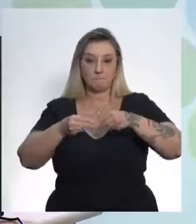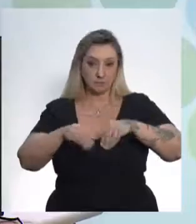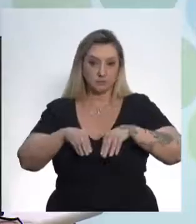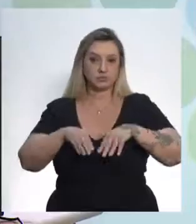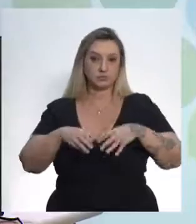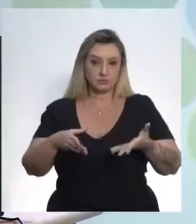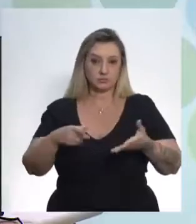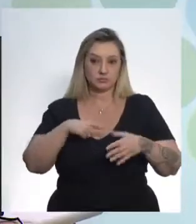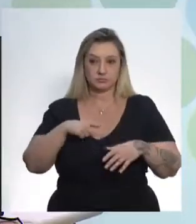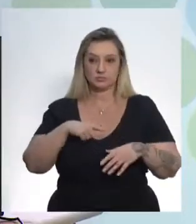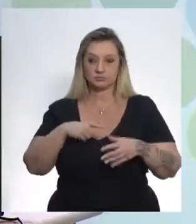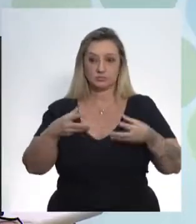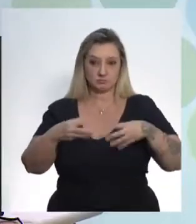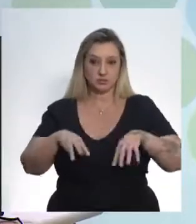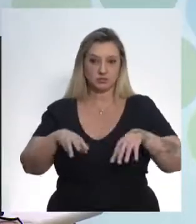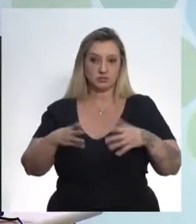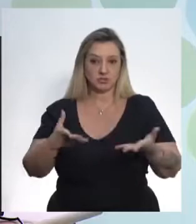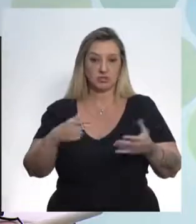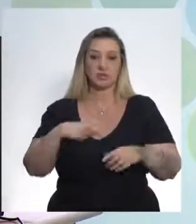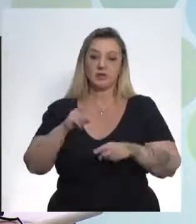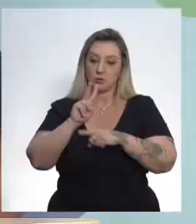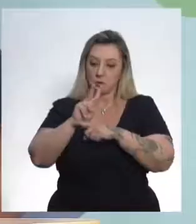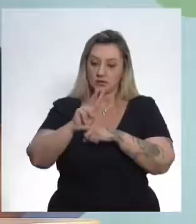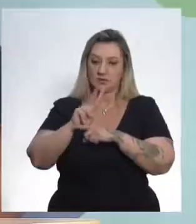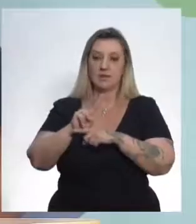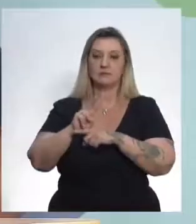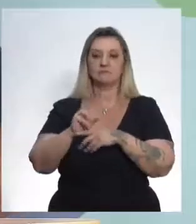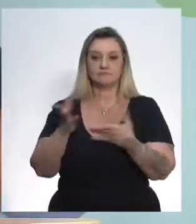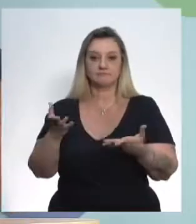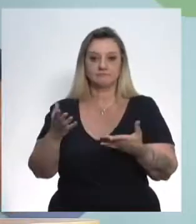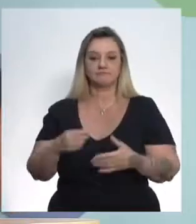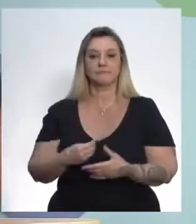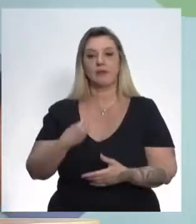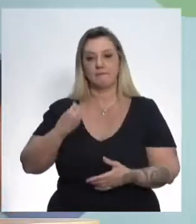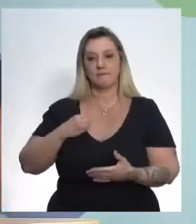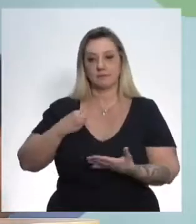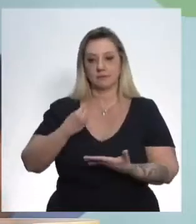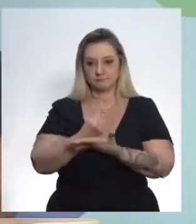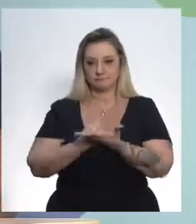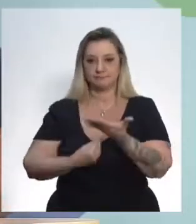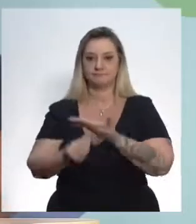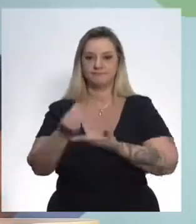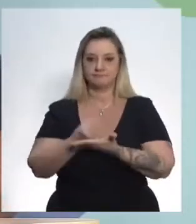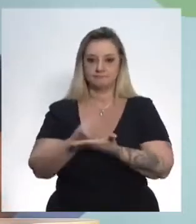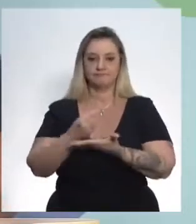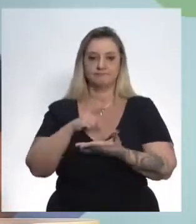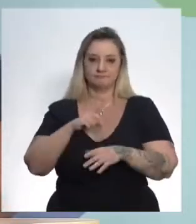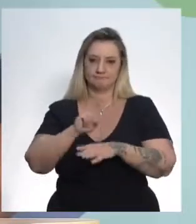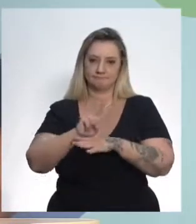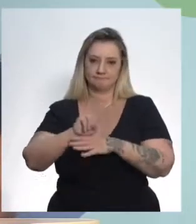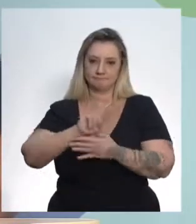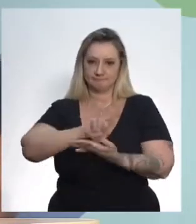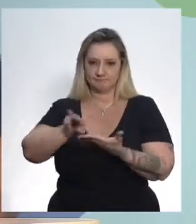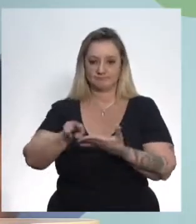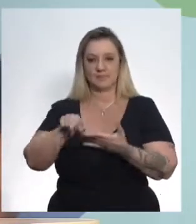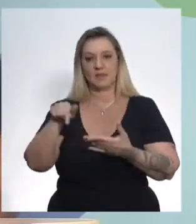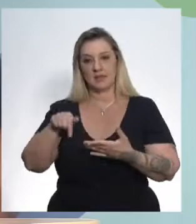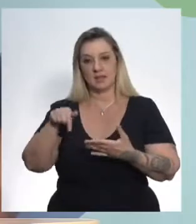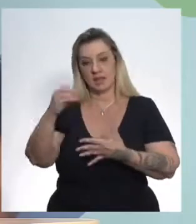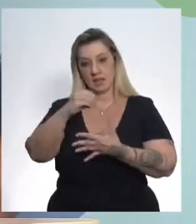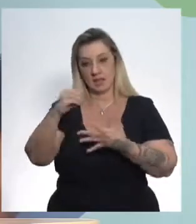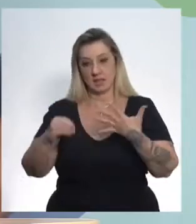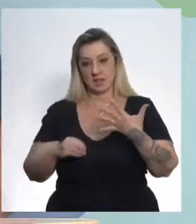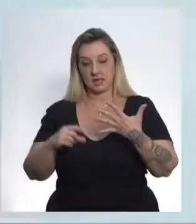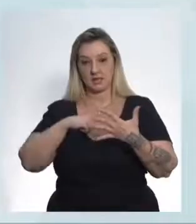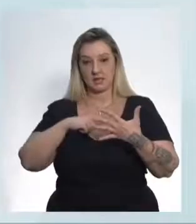da preservação dessas espécies. Né? Perfeitamente. Outro ecossistema que nós temos muito aqui no Brasil